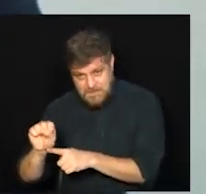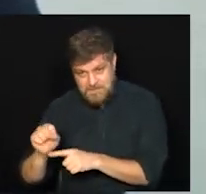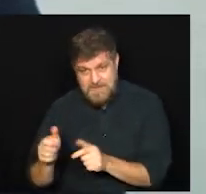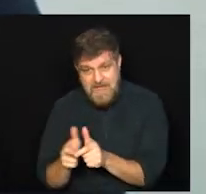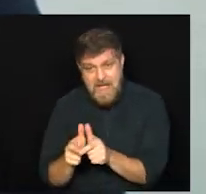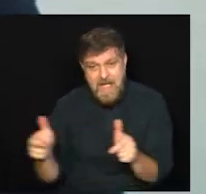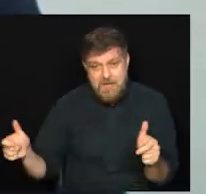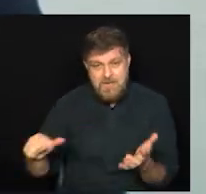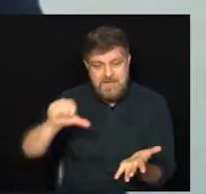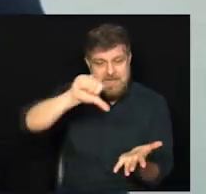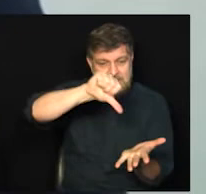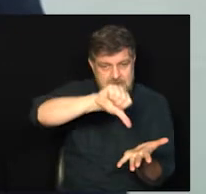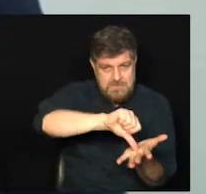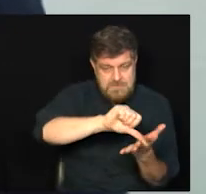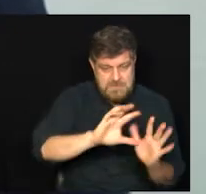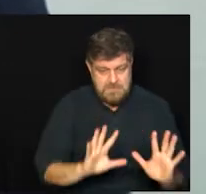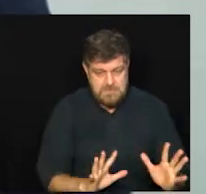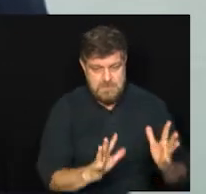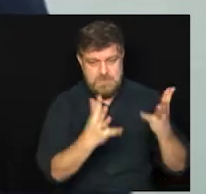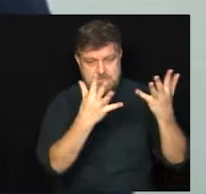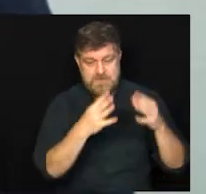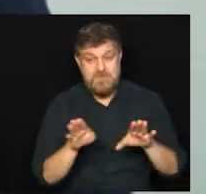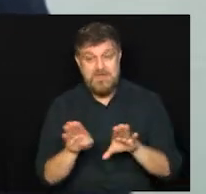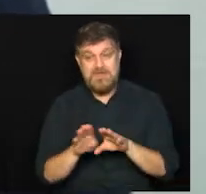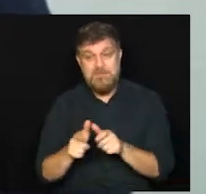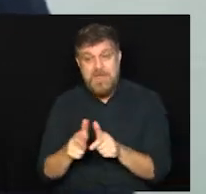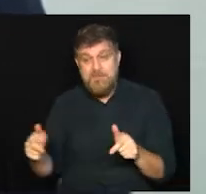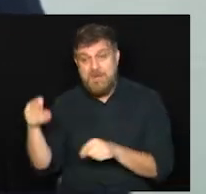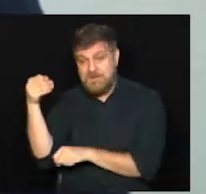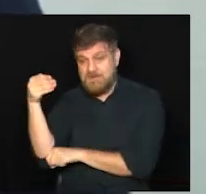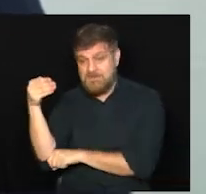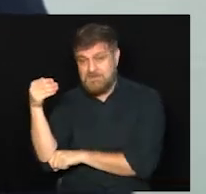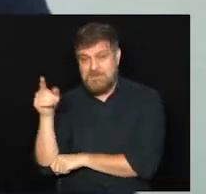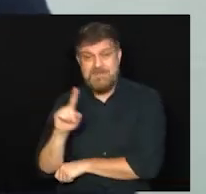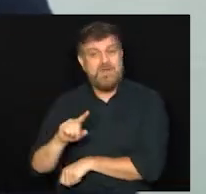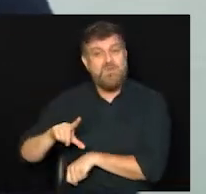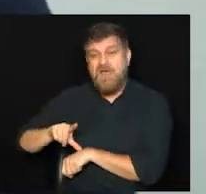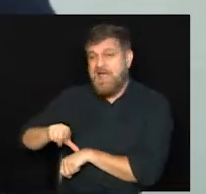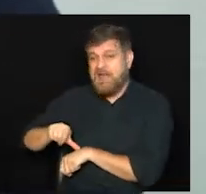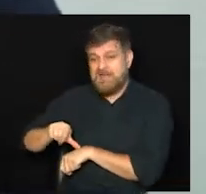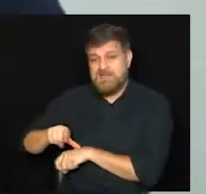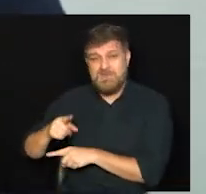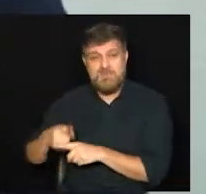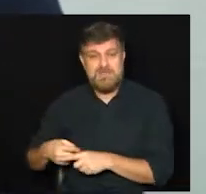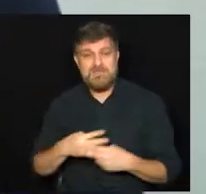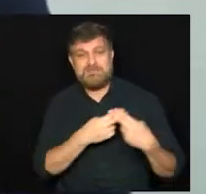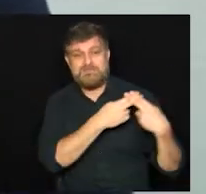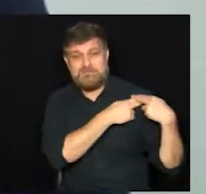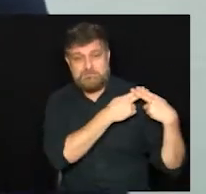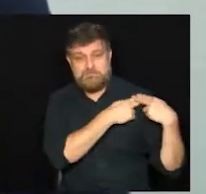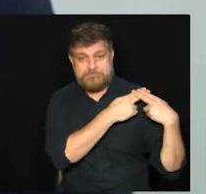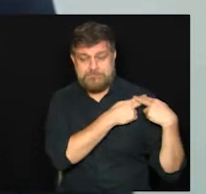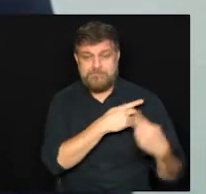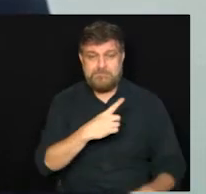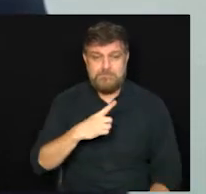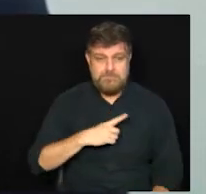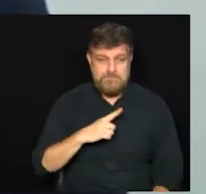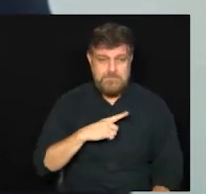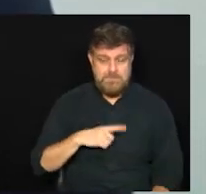centros de convenções e a grande maioria dos hotéis também não atrasou pela responsabilidade que se tem